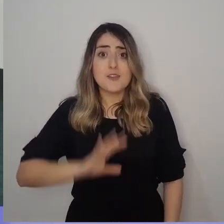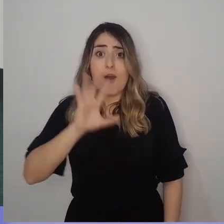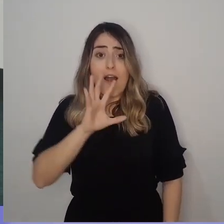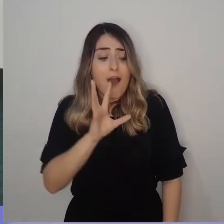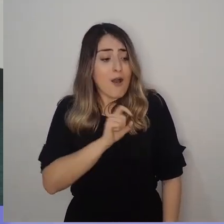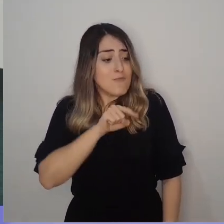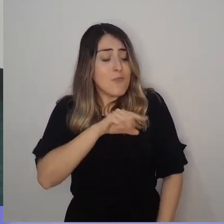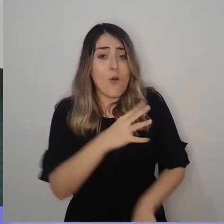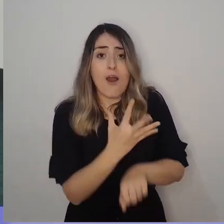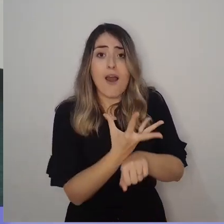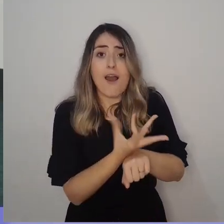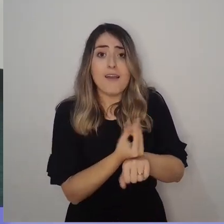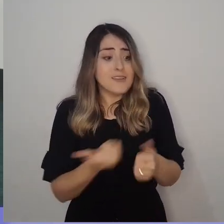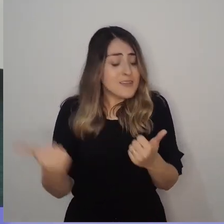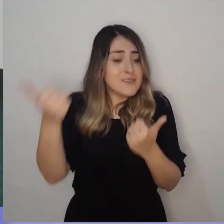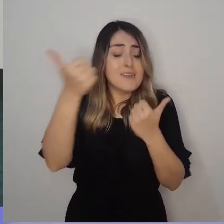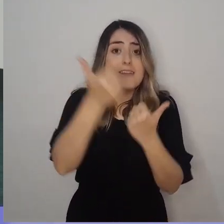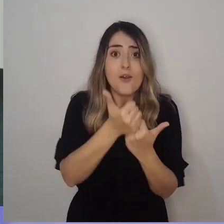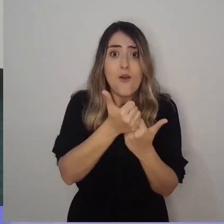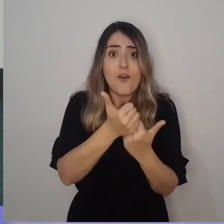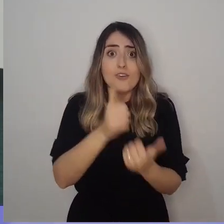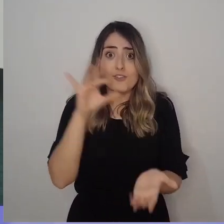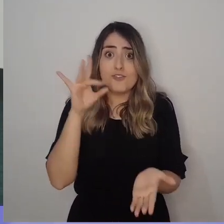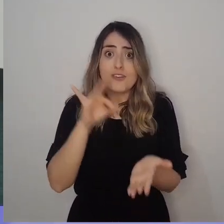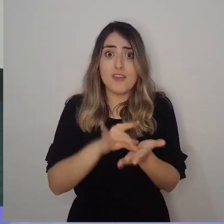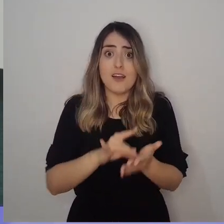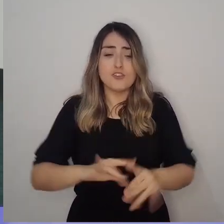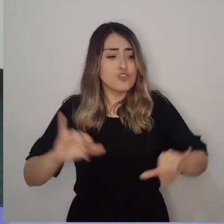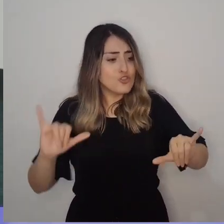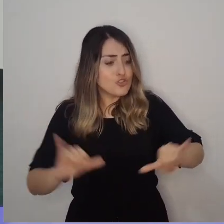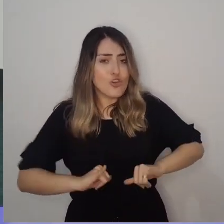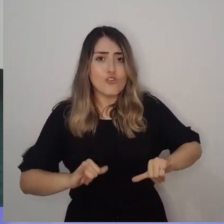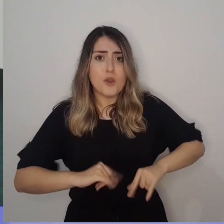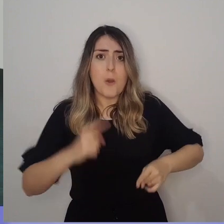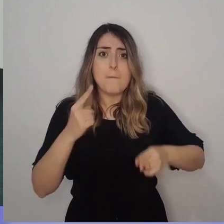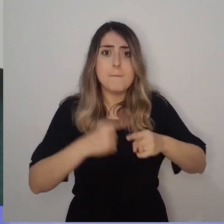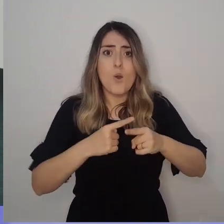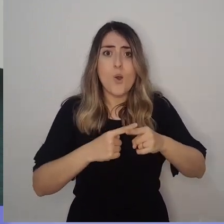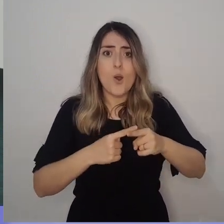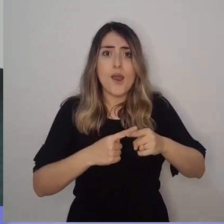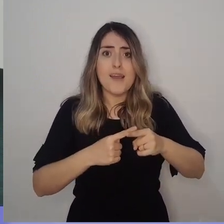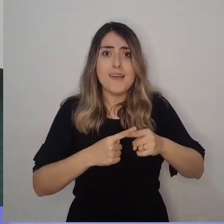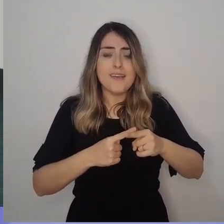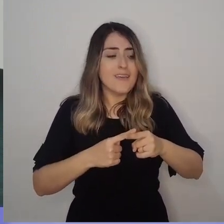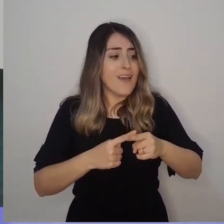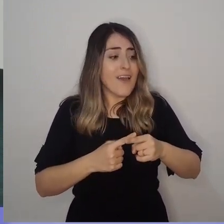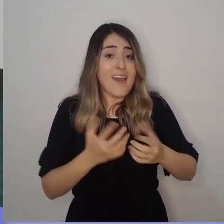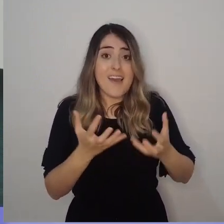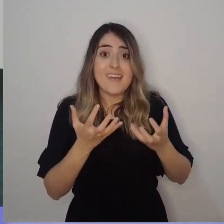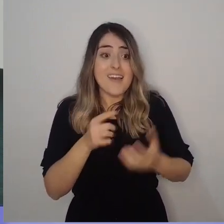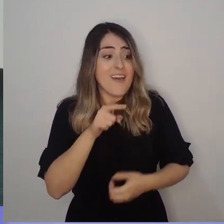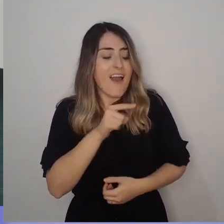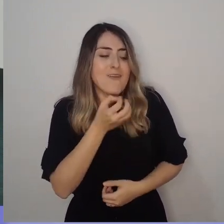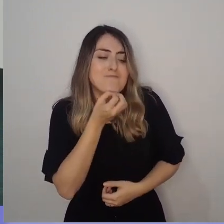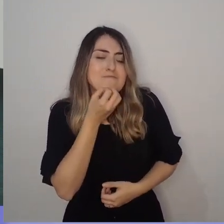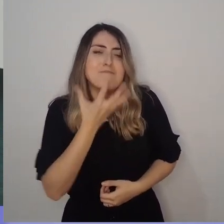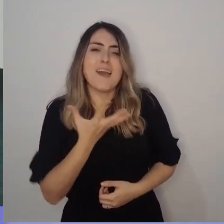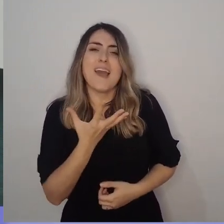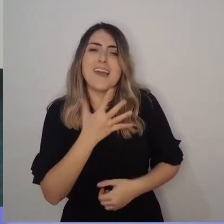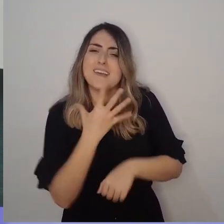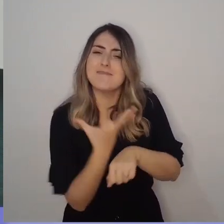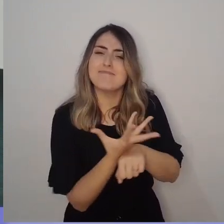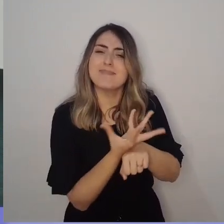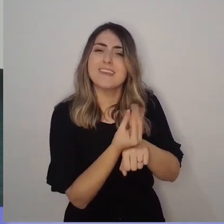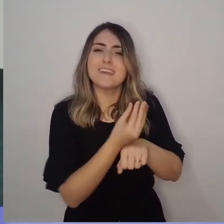amou e por isso ele se entregou. E é isso que Paulo vai nos convidar como maridos a fazer. Assim como Cristo